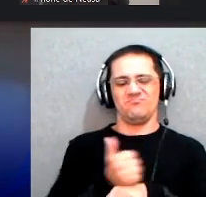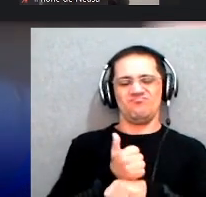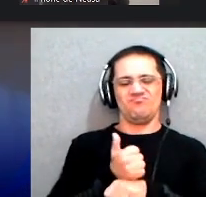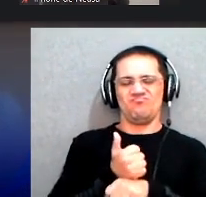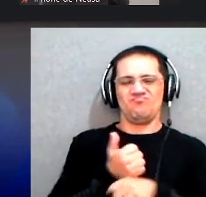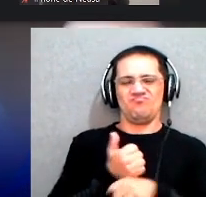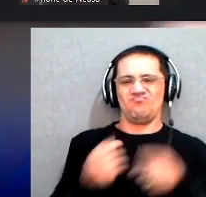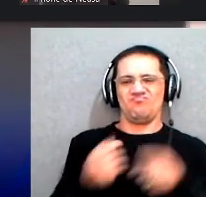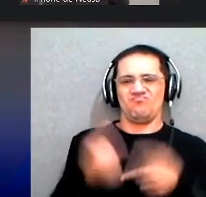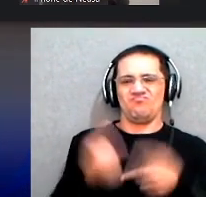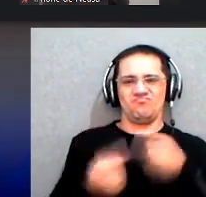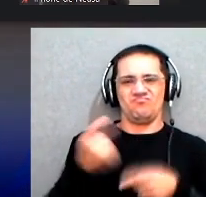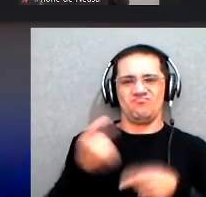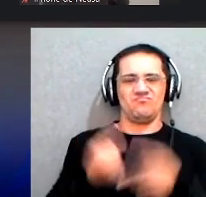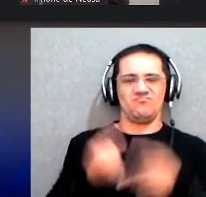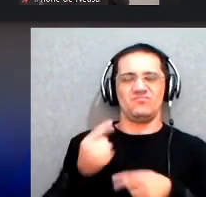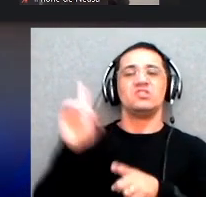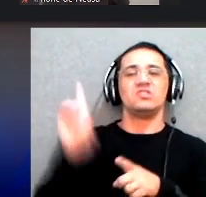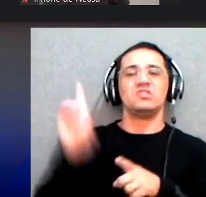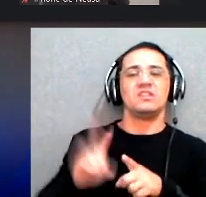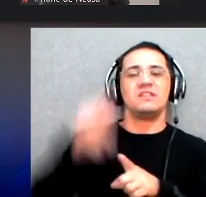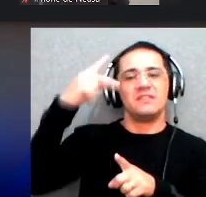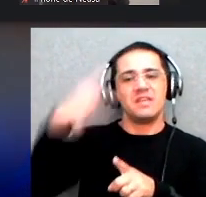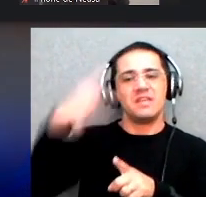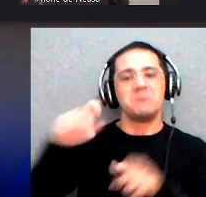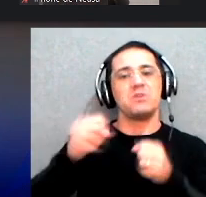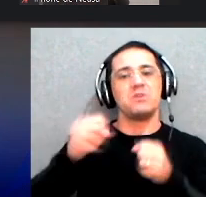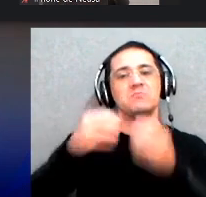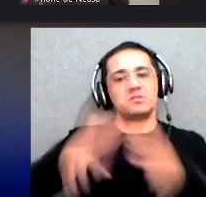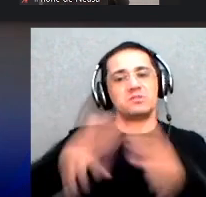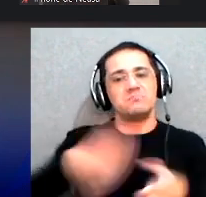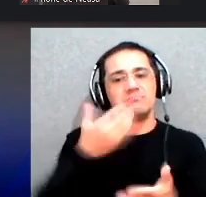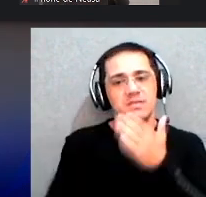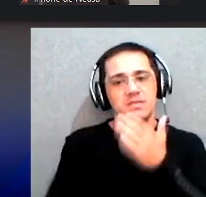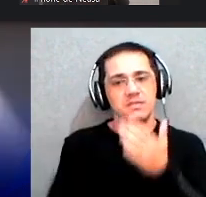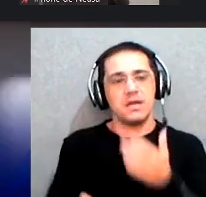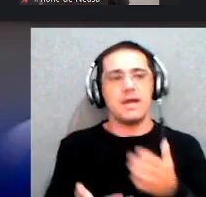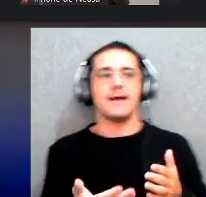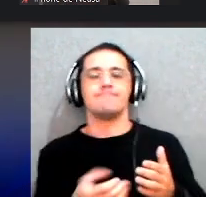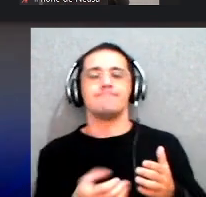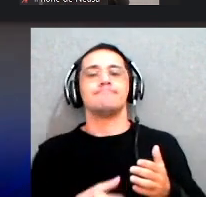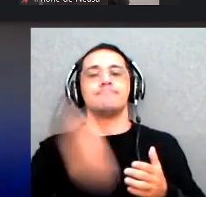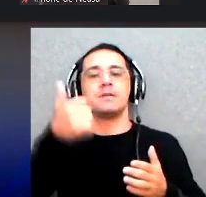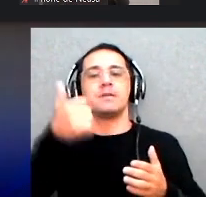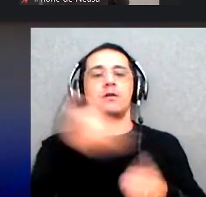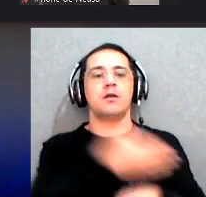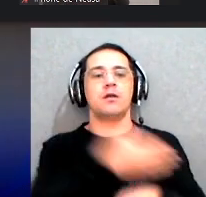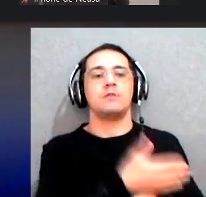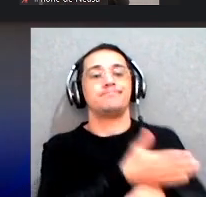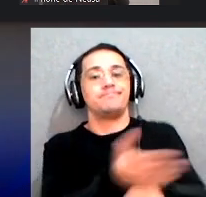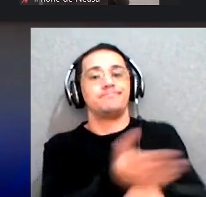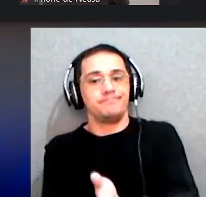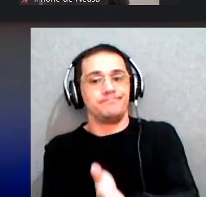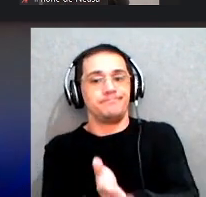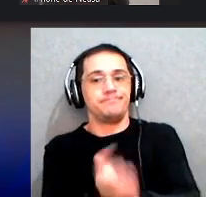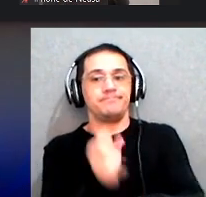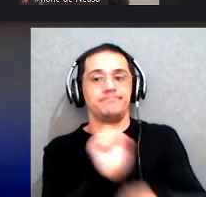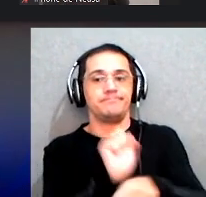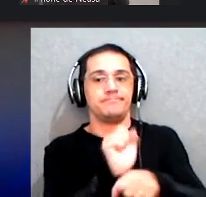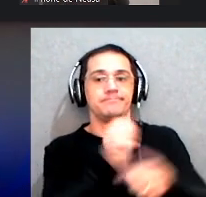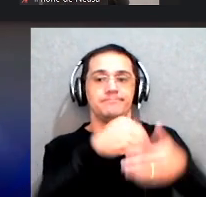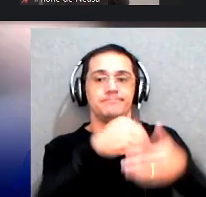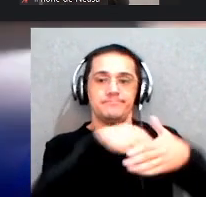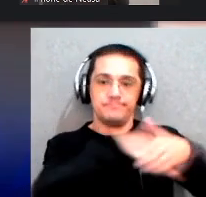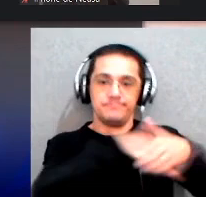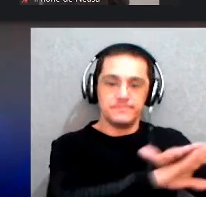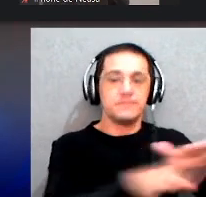à ampla defesa devido ao processo legal, entendemos que deveria ser adiada para o momento em que for possível a sua realização presencial, sem que tal